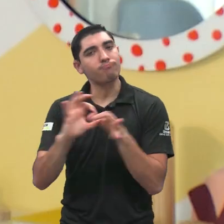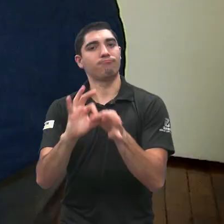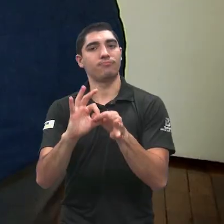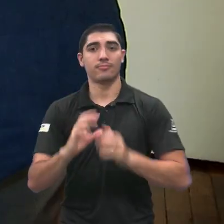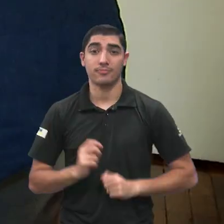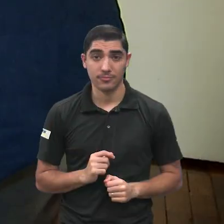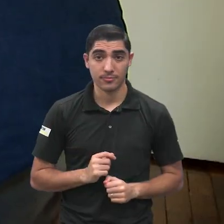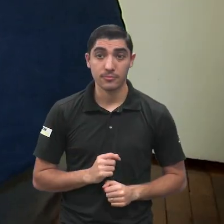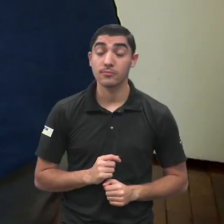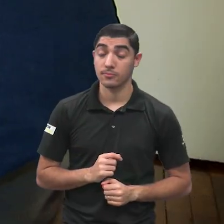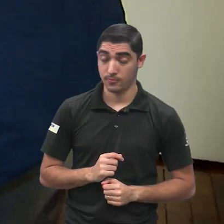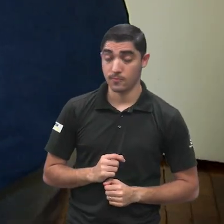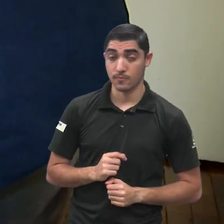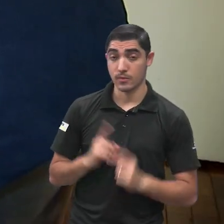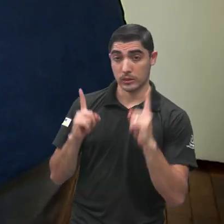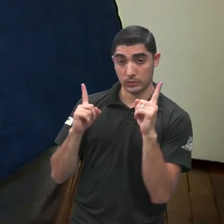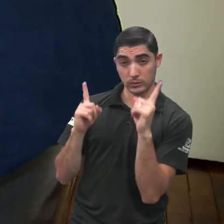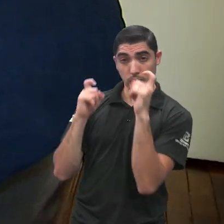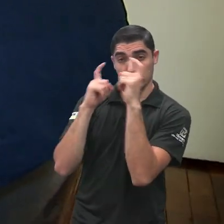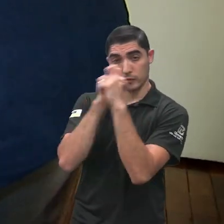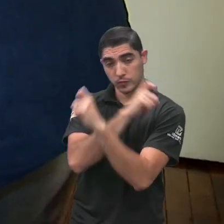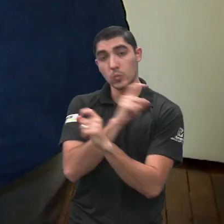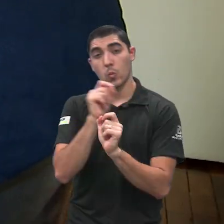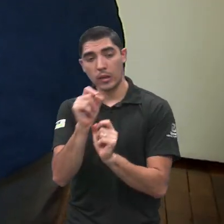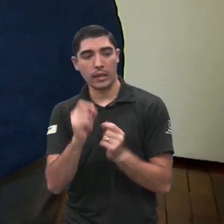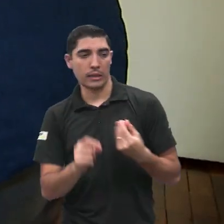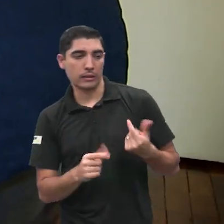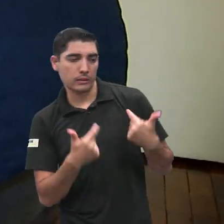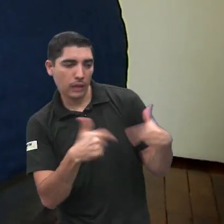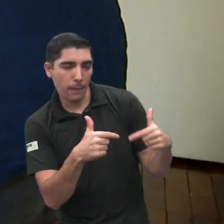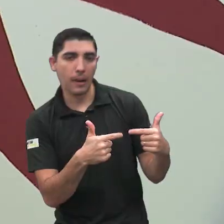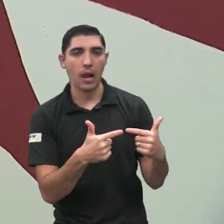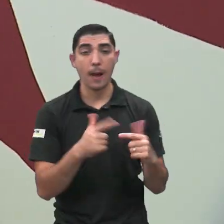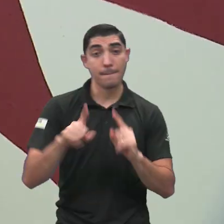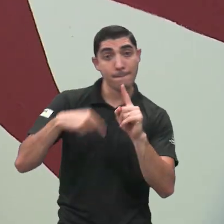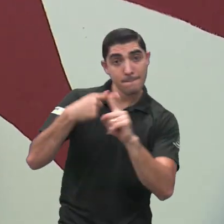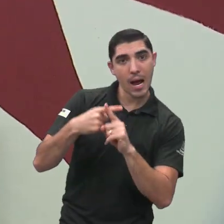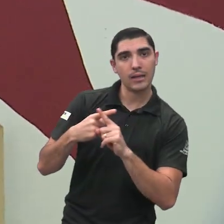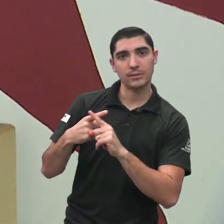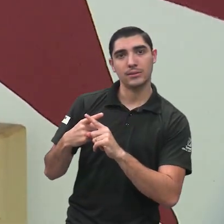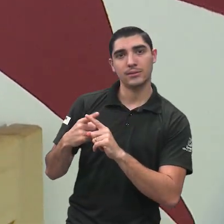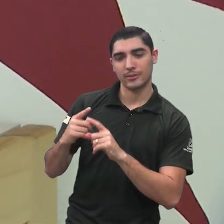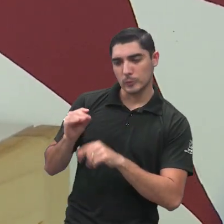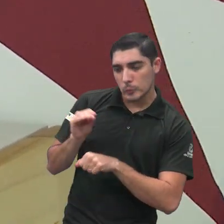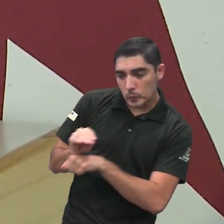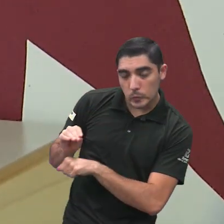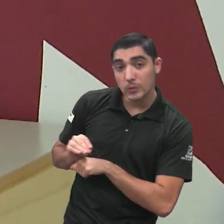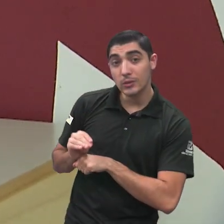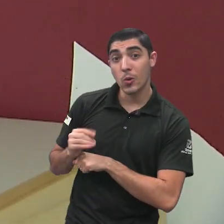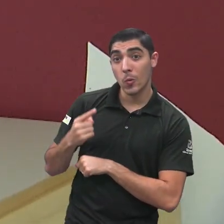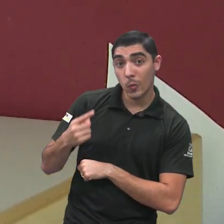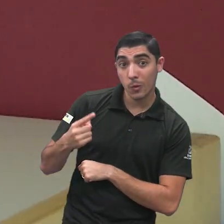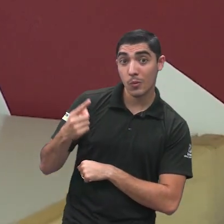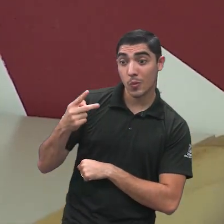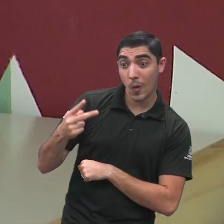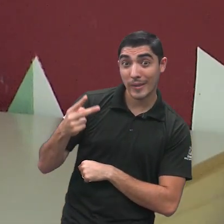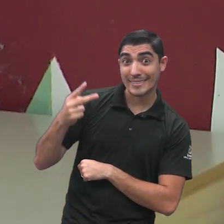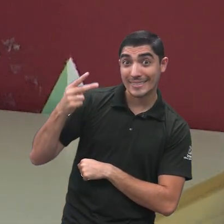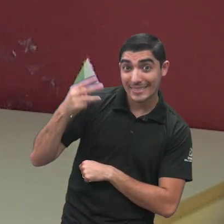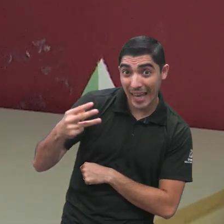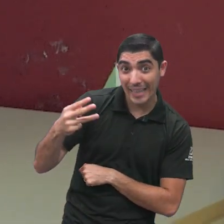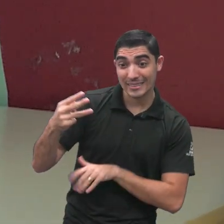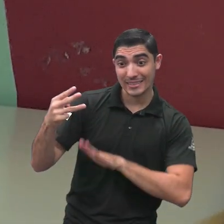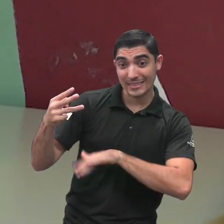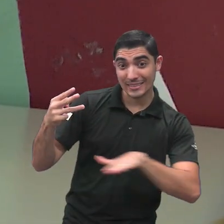presente. Apesar da dificuldade de conciliar a rotina de trabalho com a responsabilidade de criar 1, 2 ou